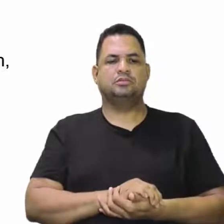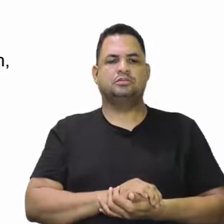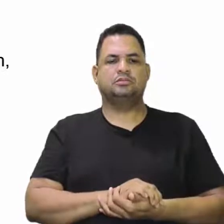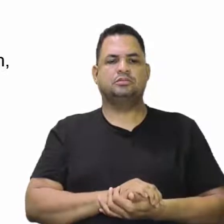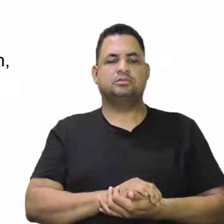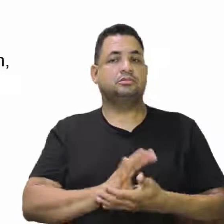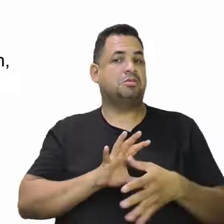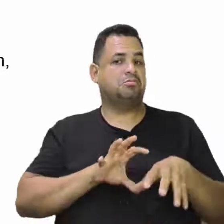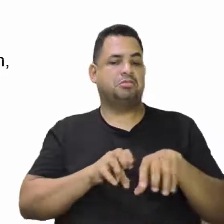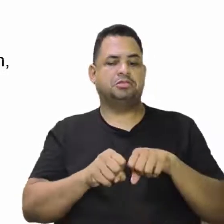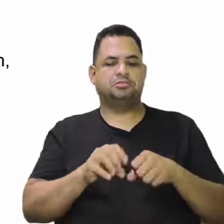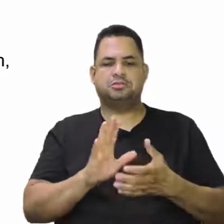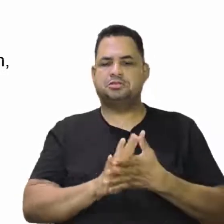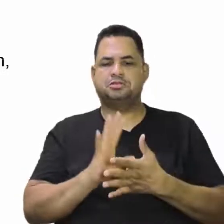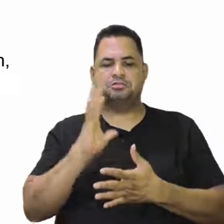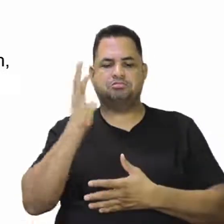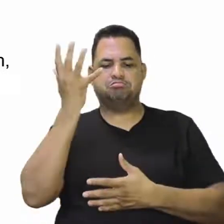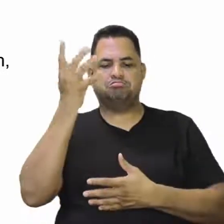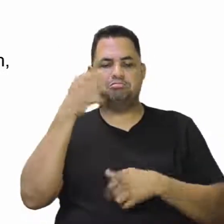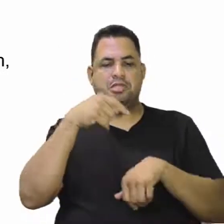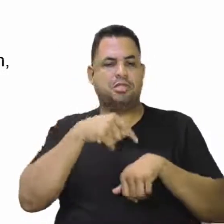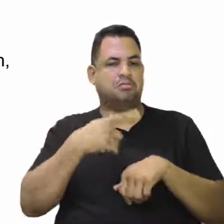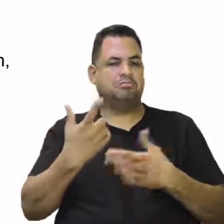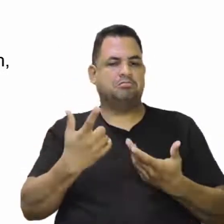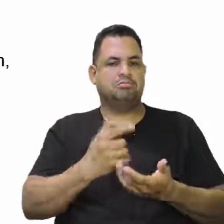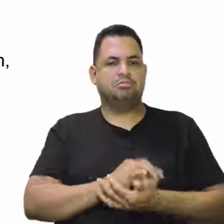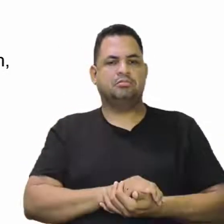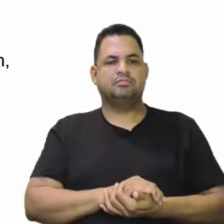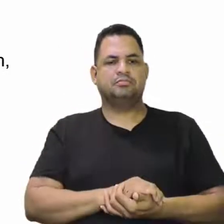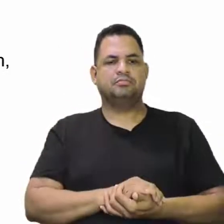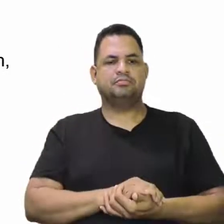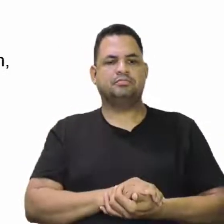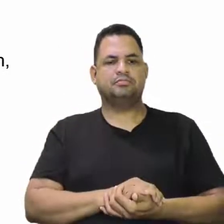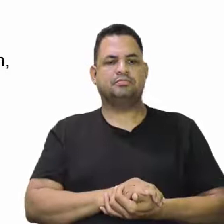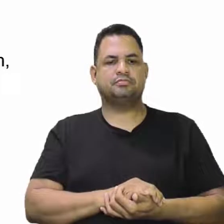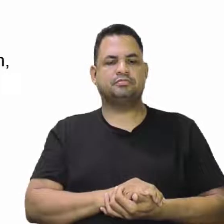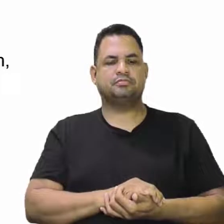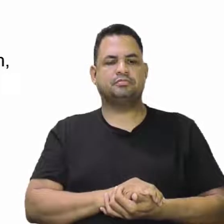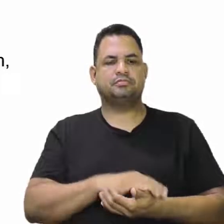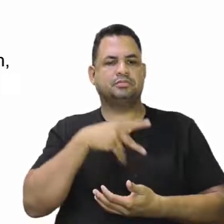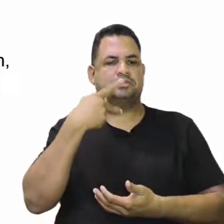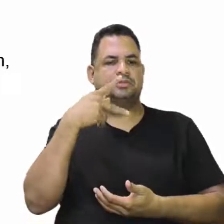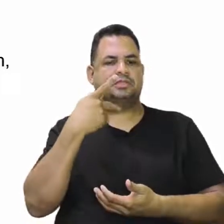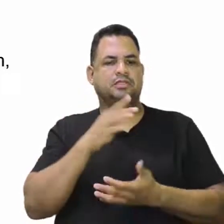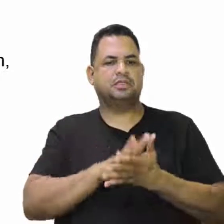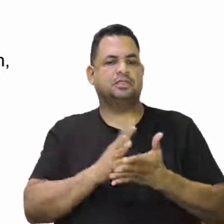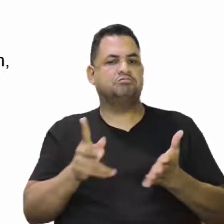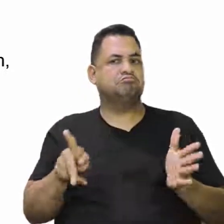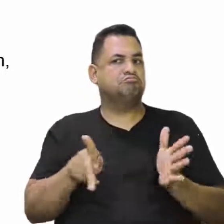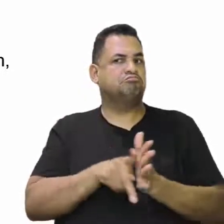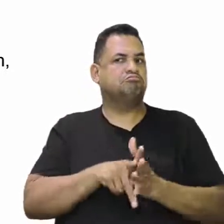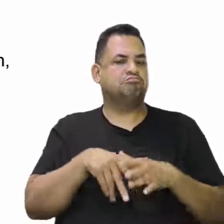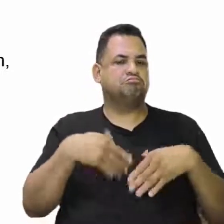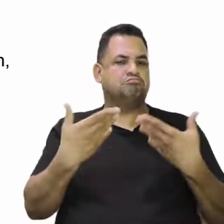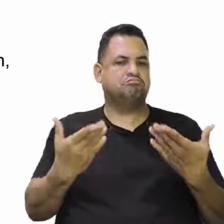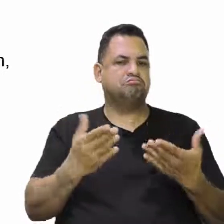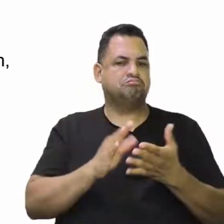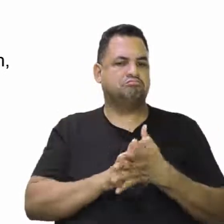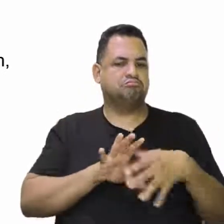especialista em meteorologia. Isso, melhorou. O falante, ele não é especificamente uma pessoa que é